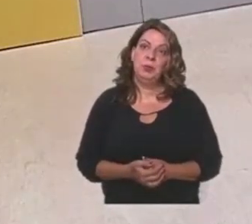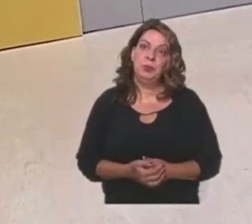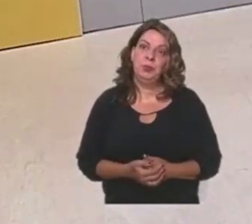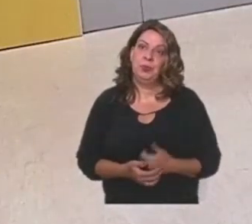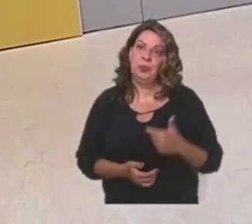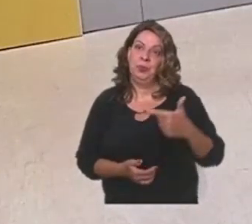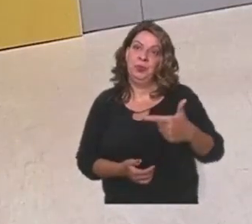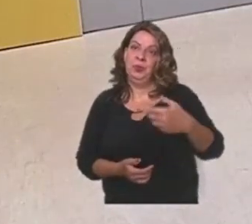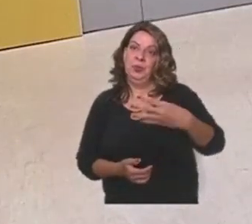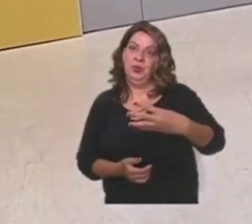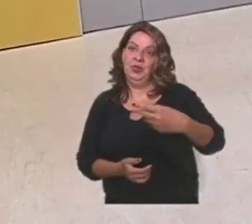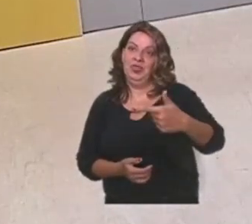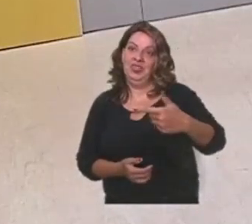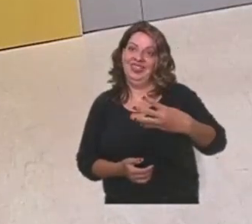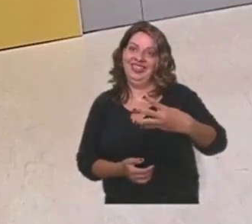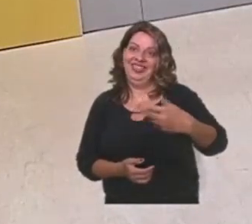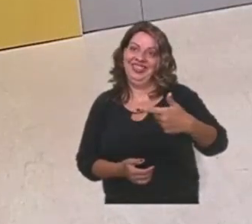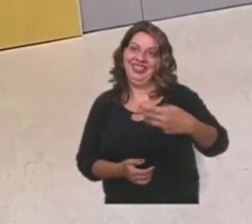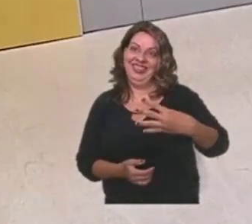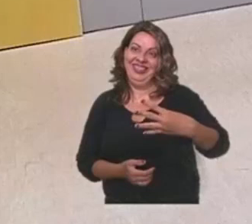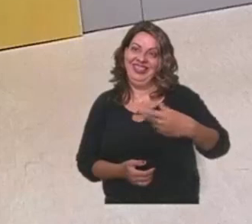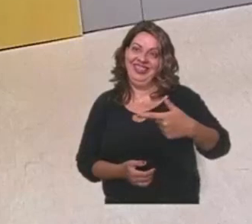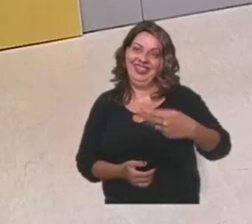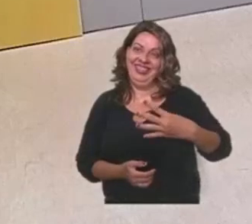marcando, acreditando,